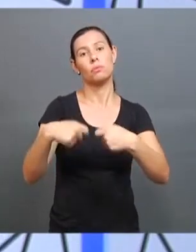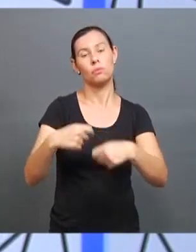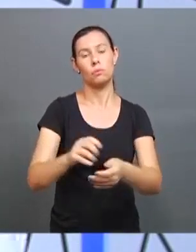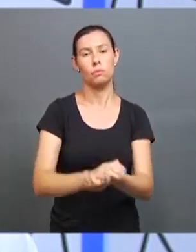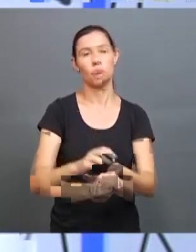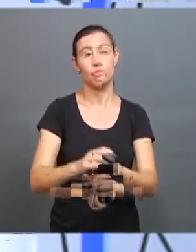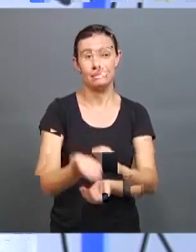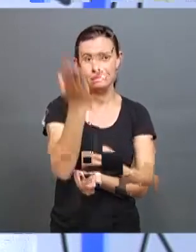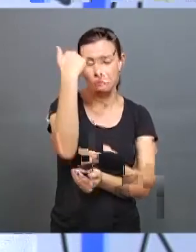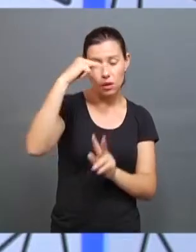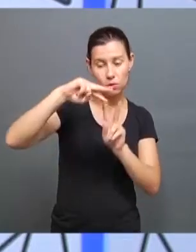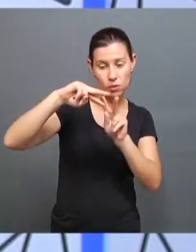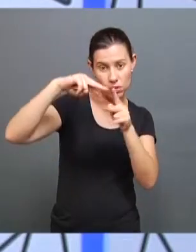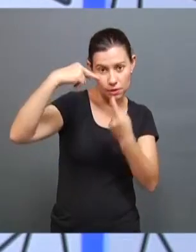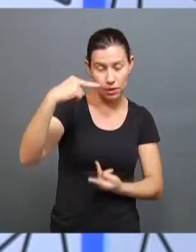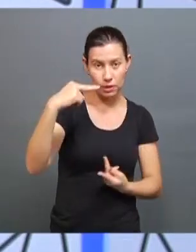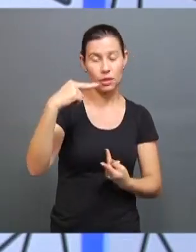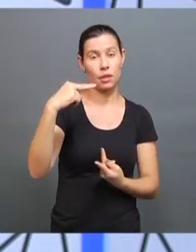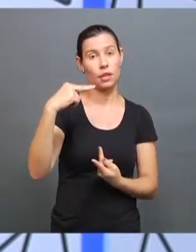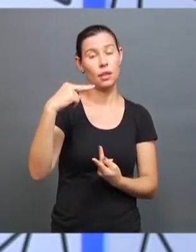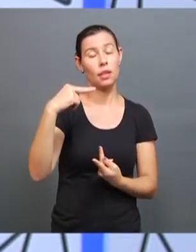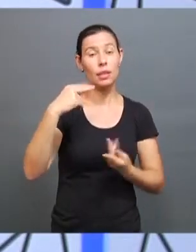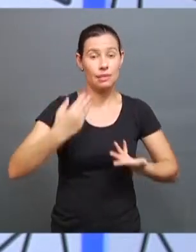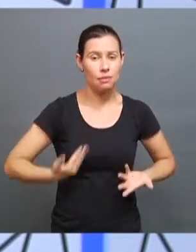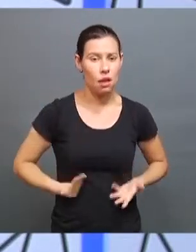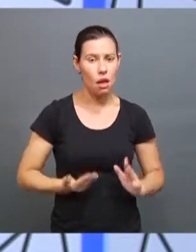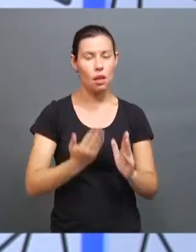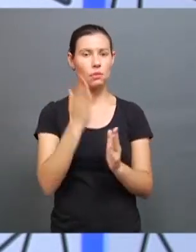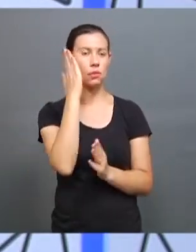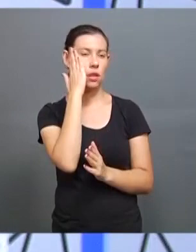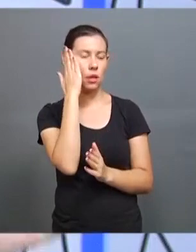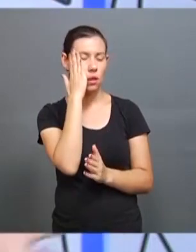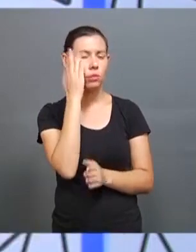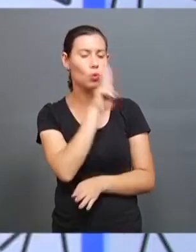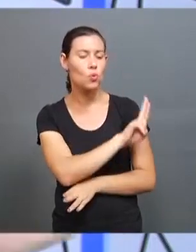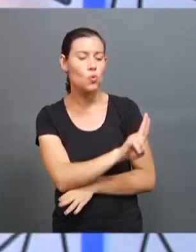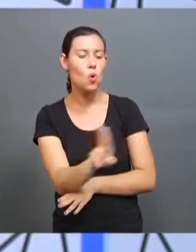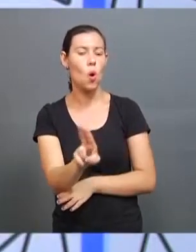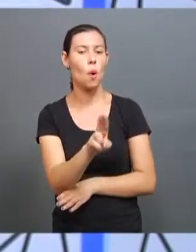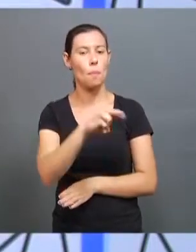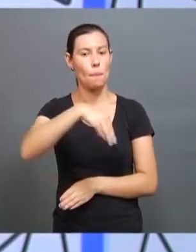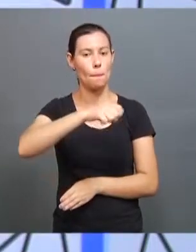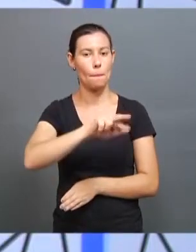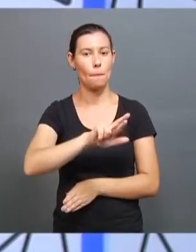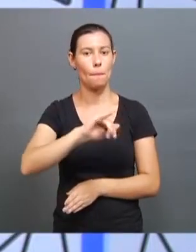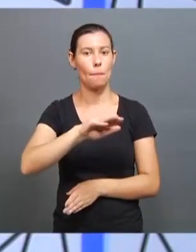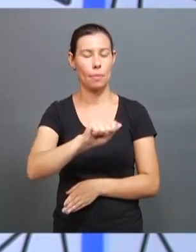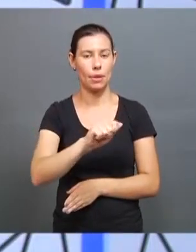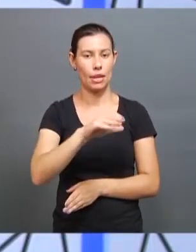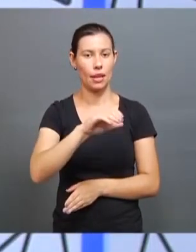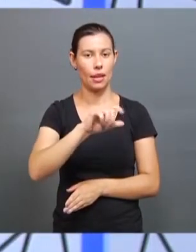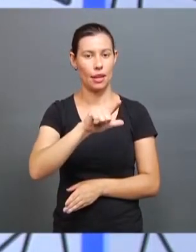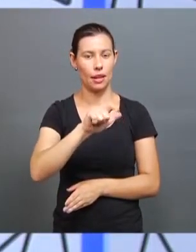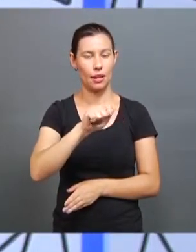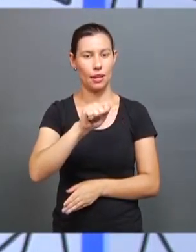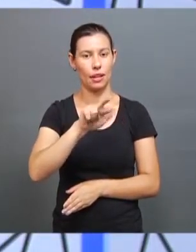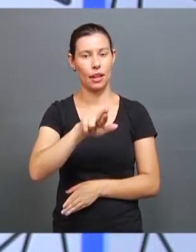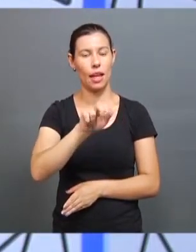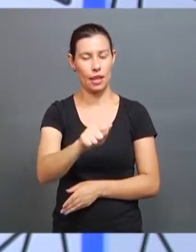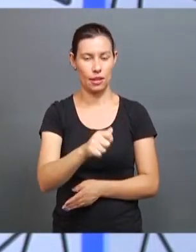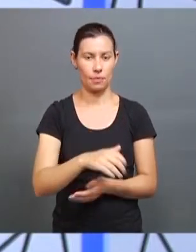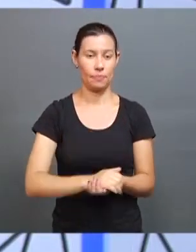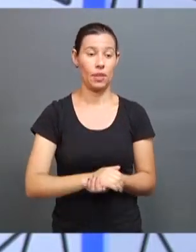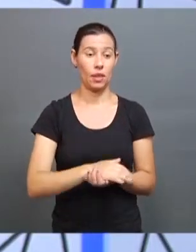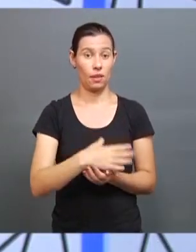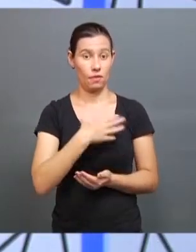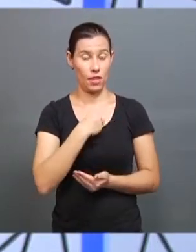programação genética da criança, quando ela nasce, sabendo que o nome dela é Maria Clara, por exemplo, como o nome da minha filha. Precisou que